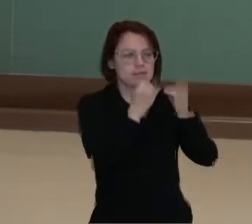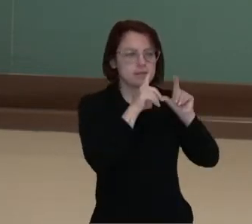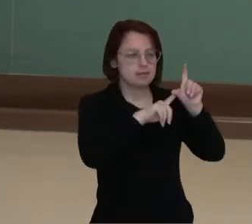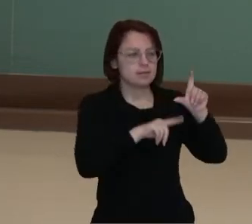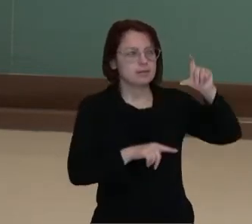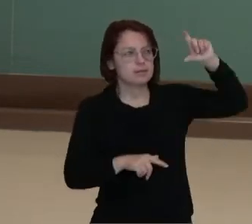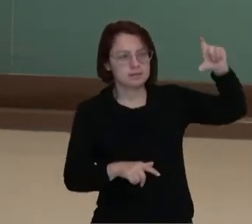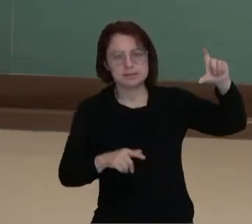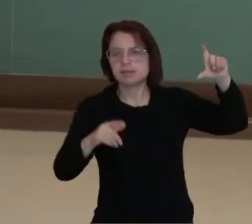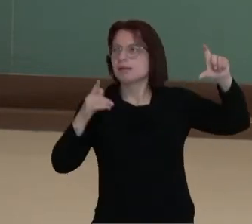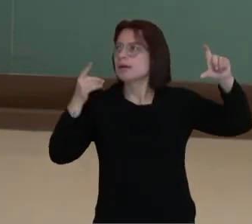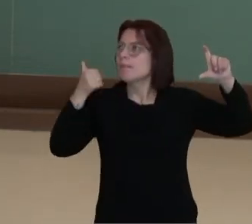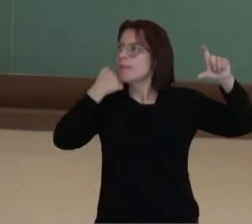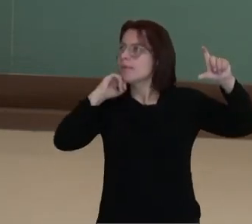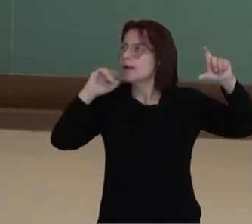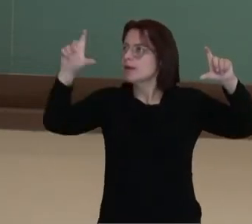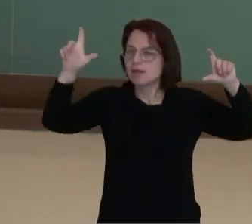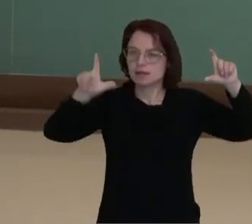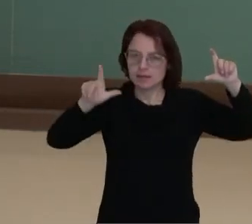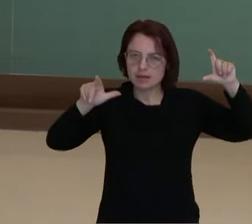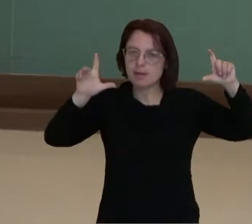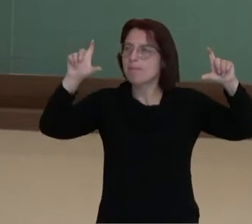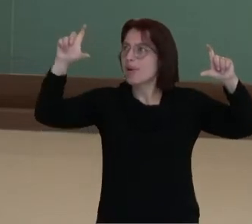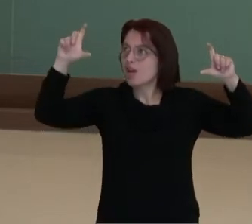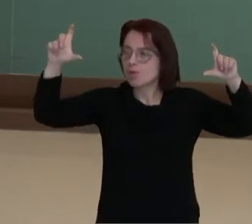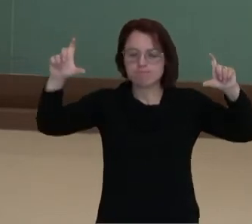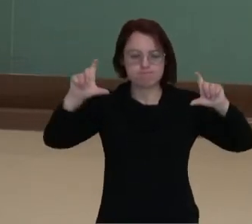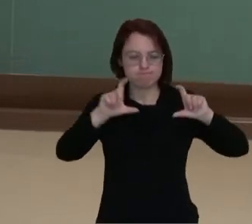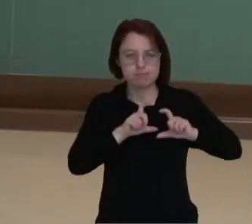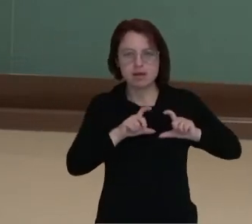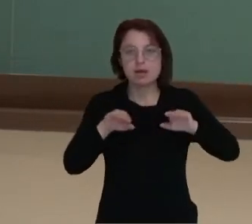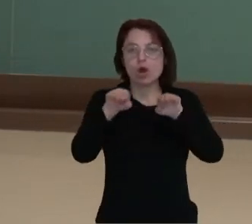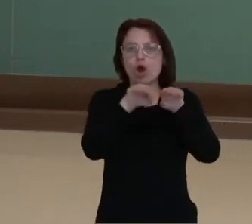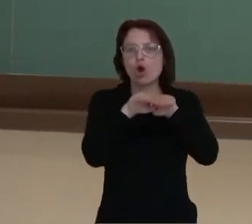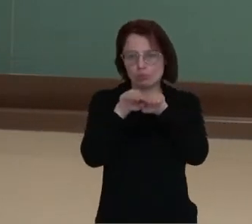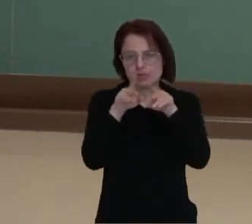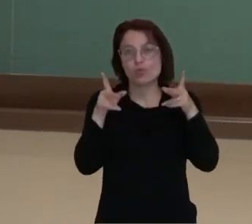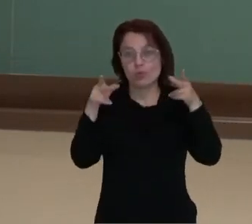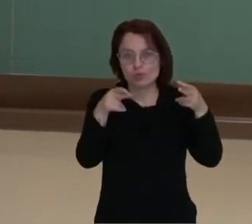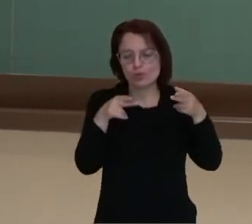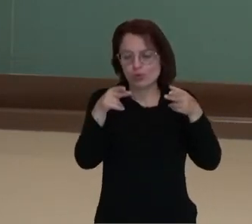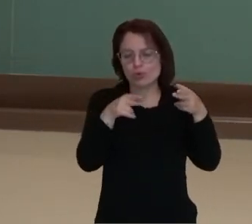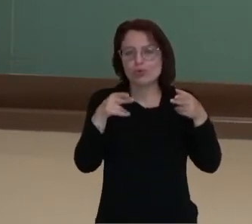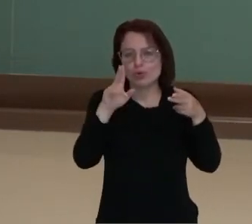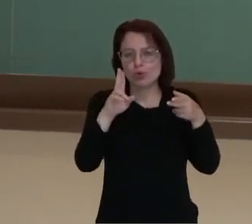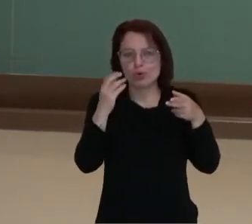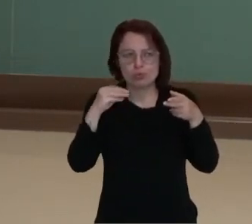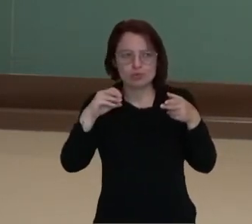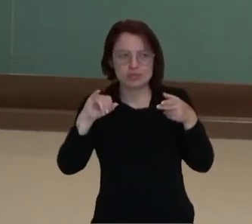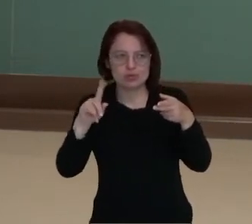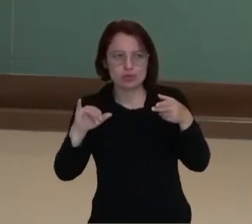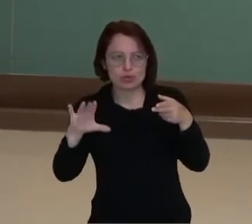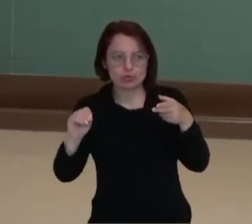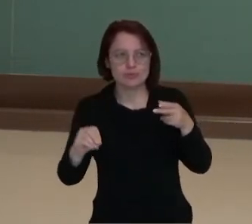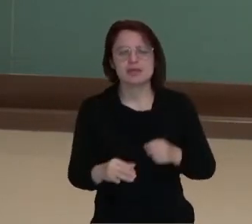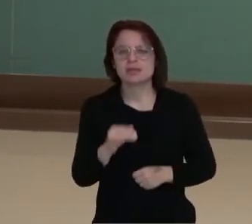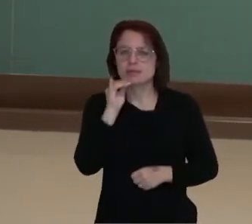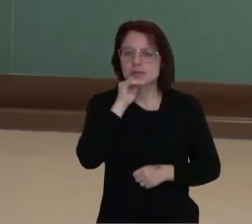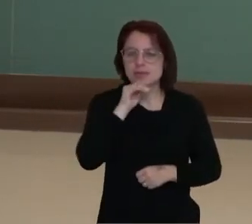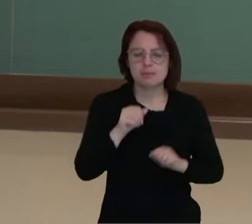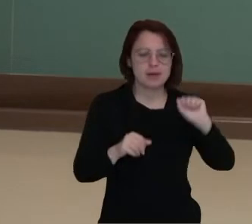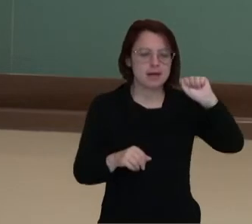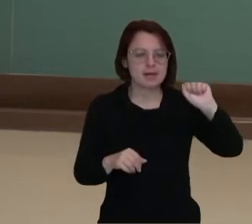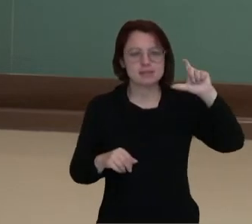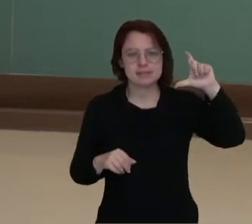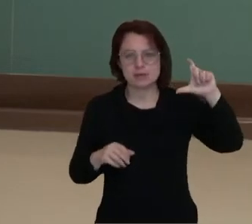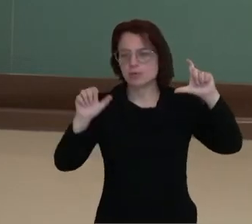e tem os dois lados iguais, mesma característica. A gente chama o gene por uma letra do alfabeto, então se ele é dominante